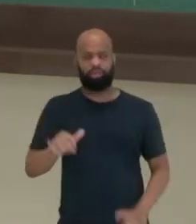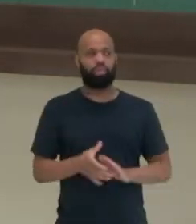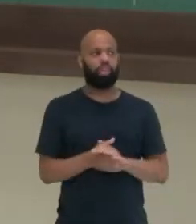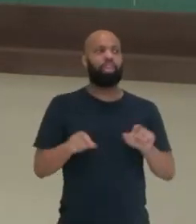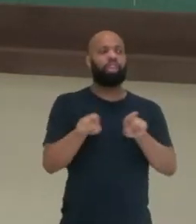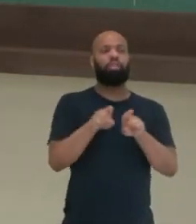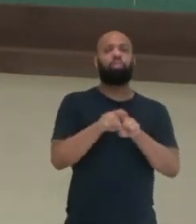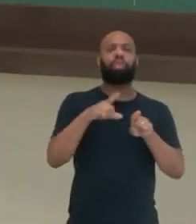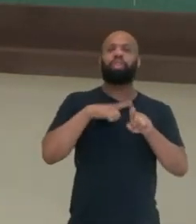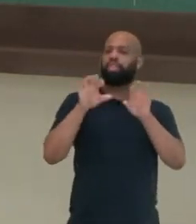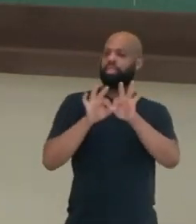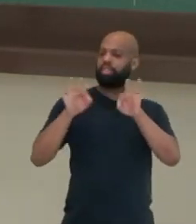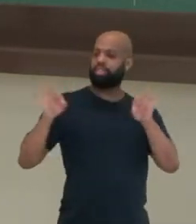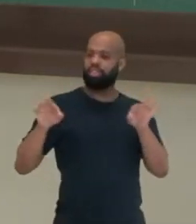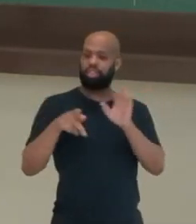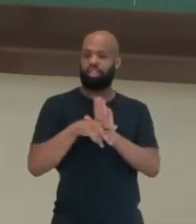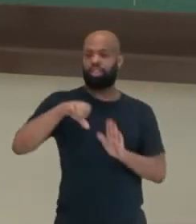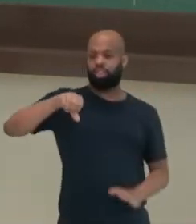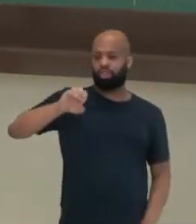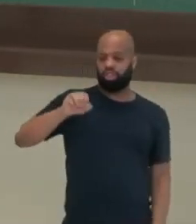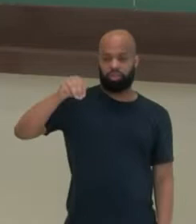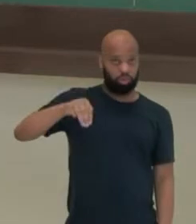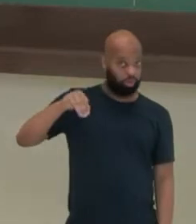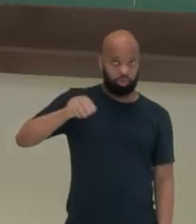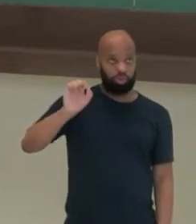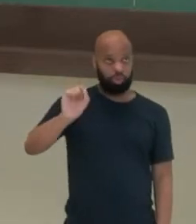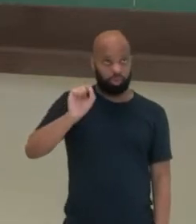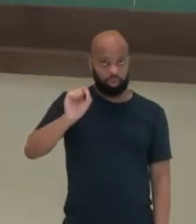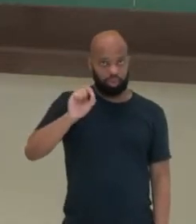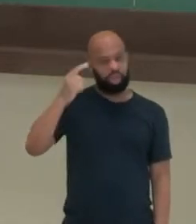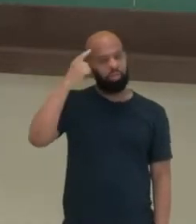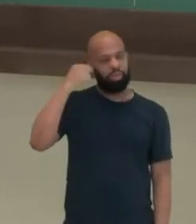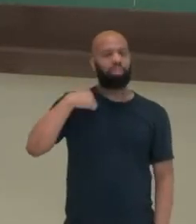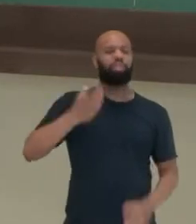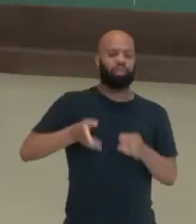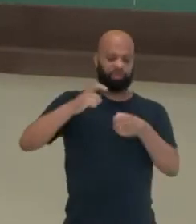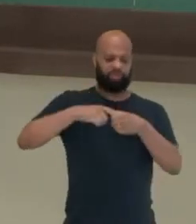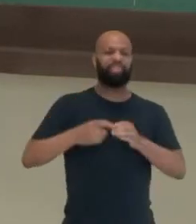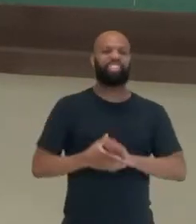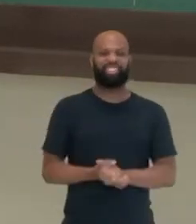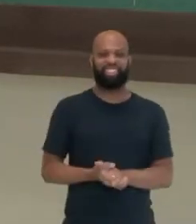E que distância ele percorre em 90 minutos? Pensa aí que eu já volto.